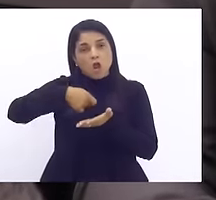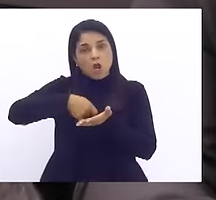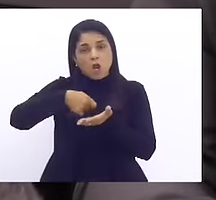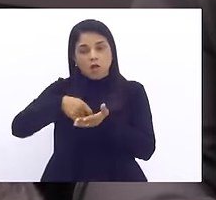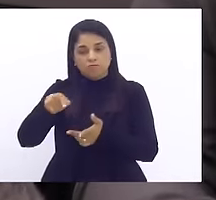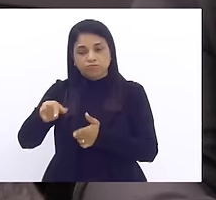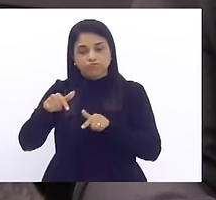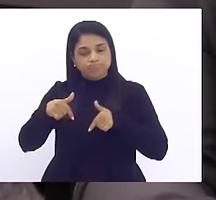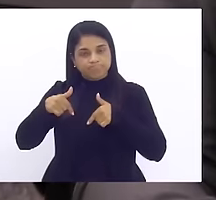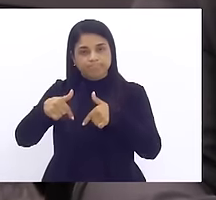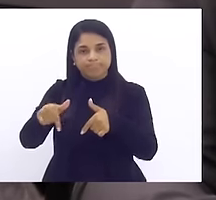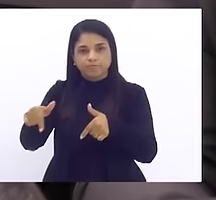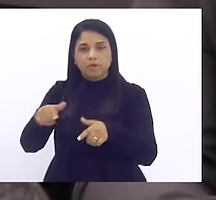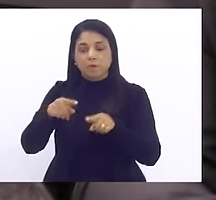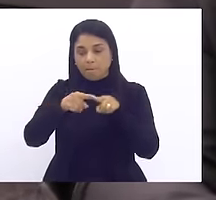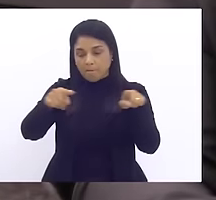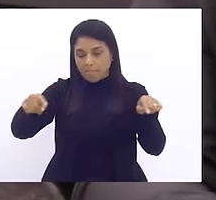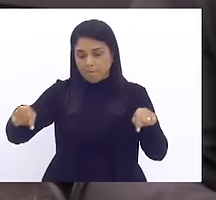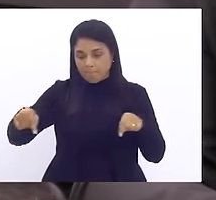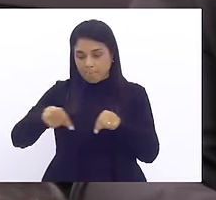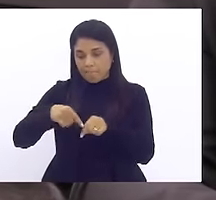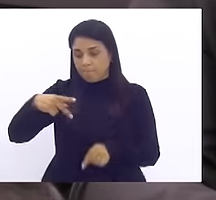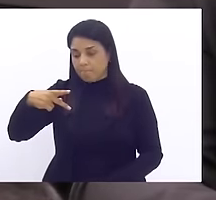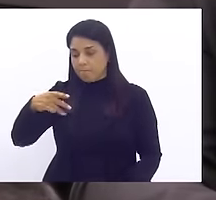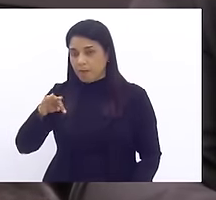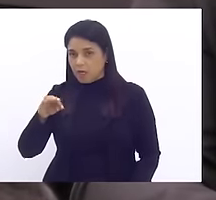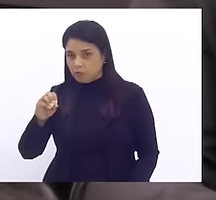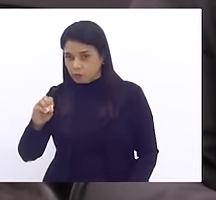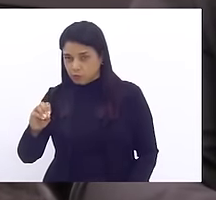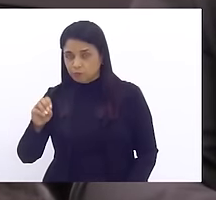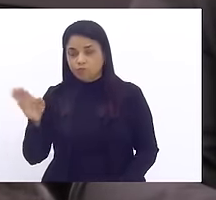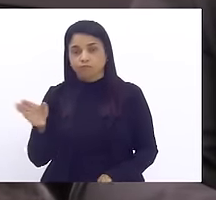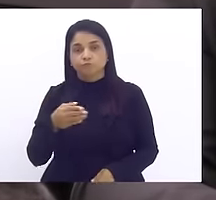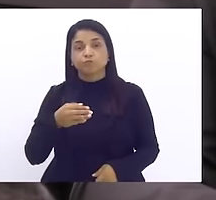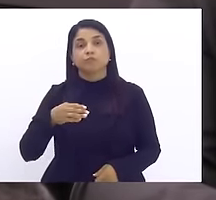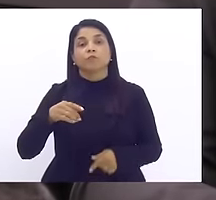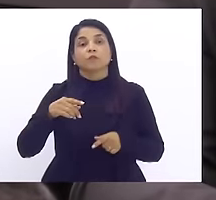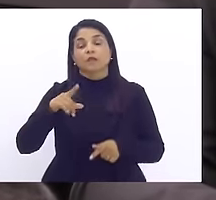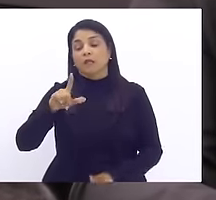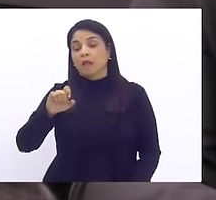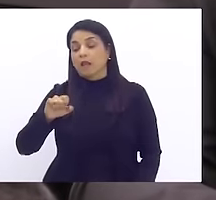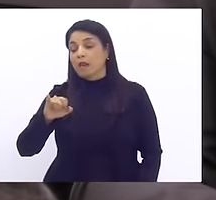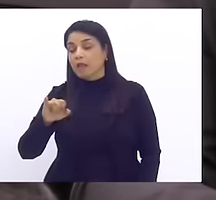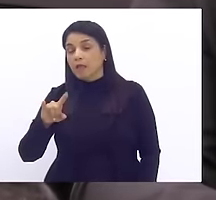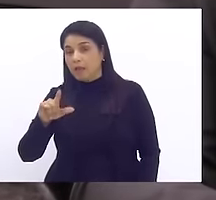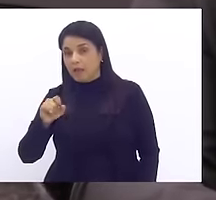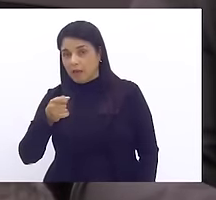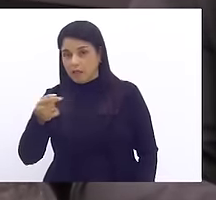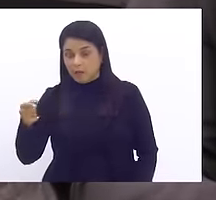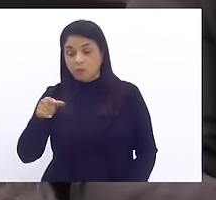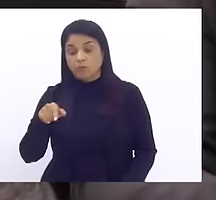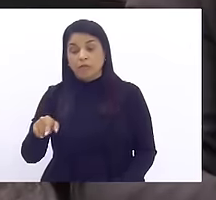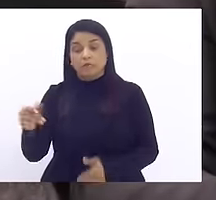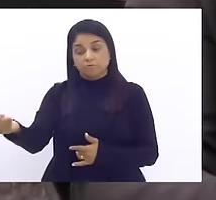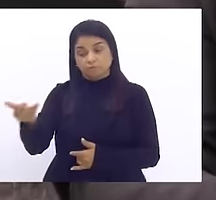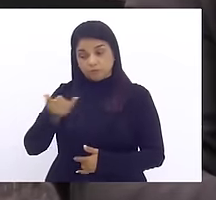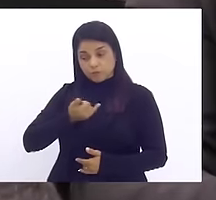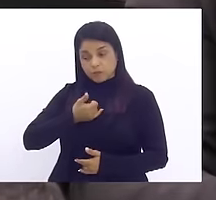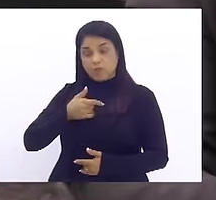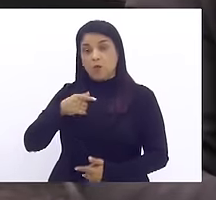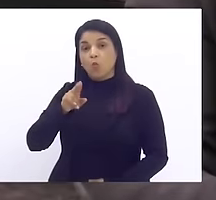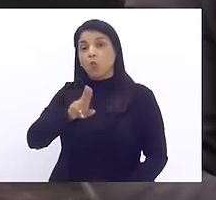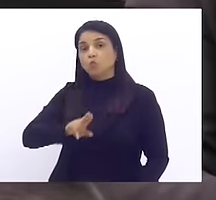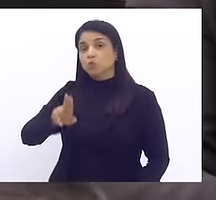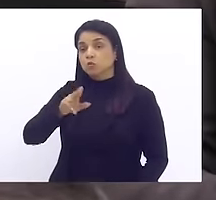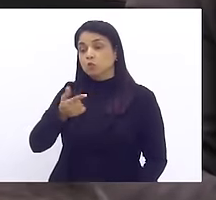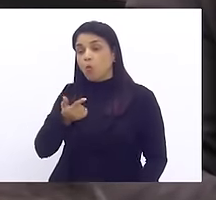os leilões enfim a pessoa com quem eu normalmente dialogo na PL e ele falou para mim que estavam utilizando outro lacre